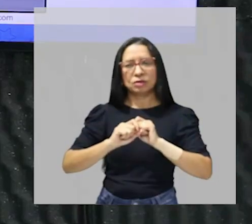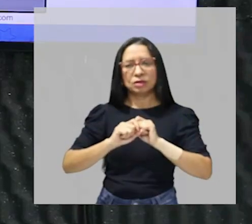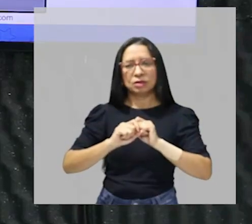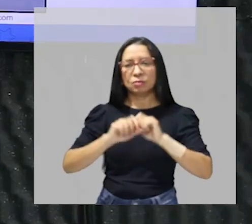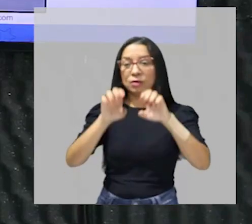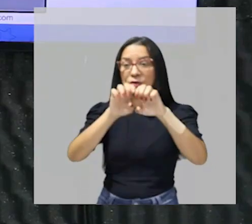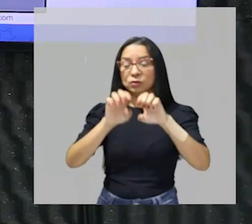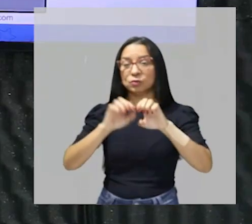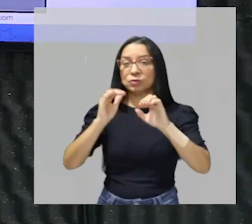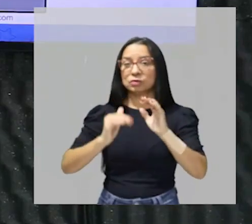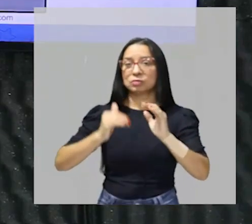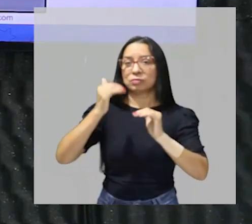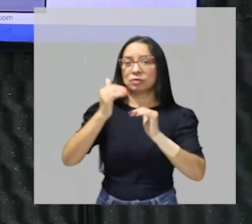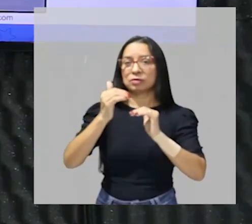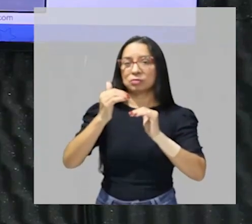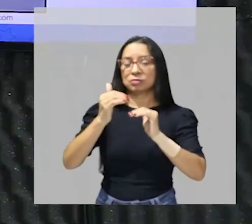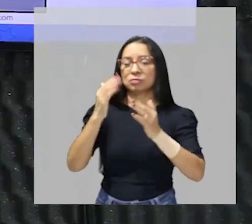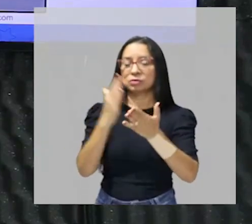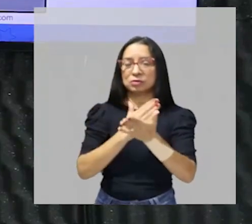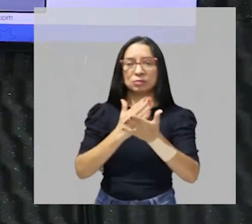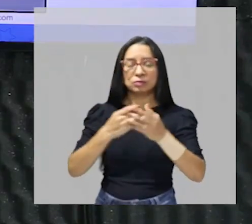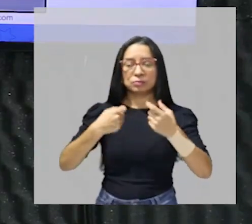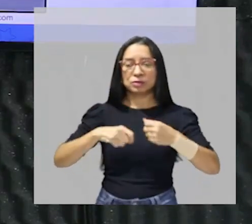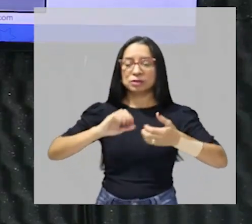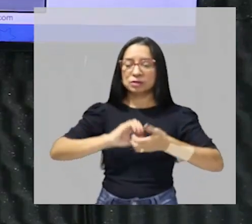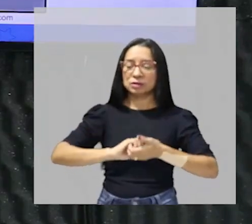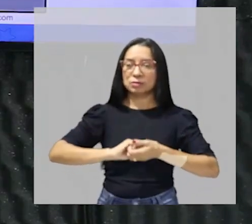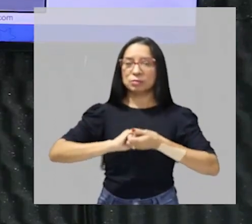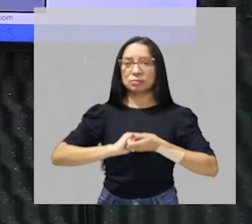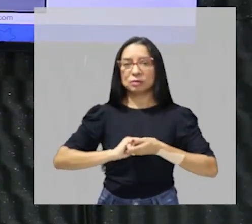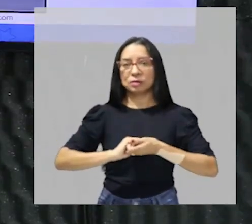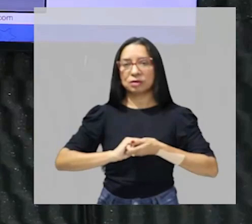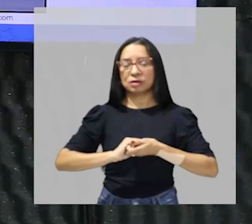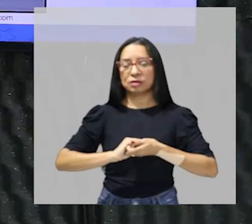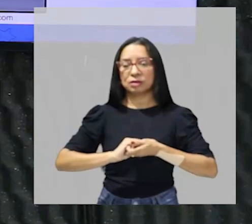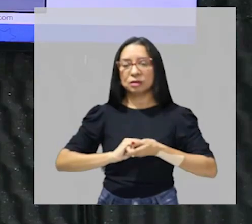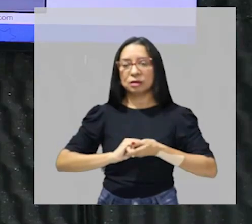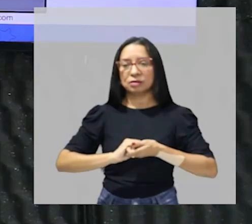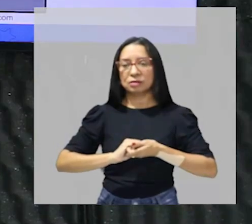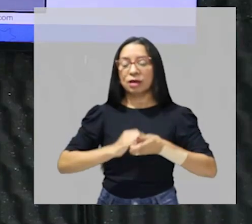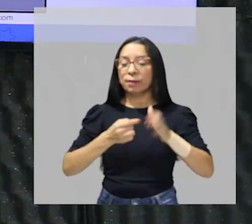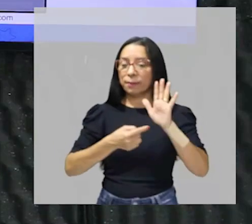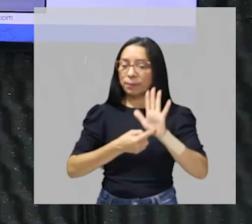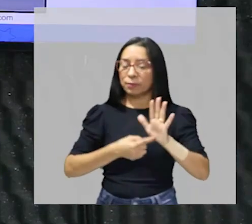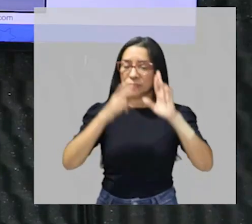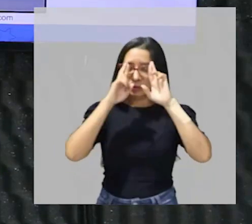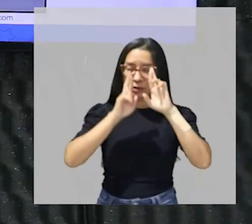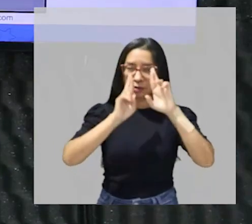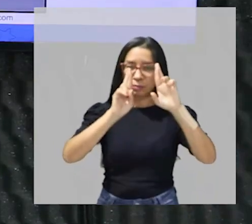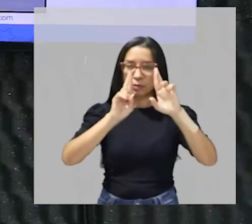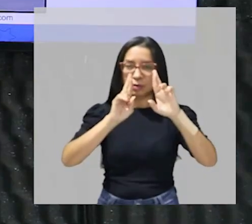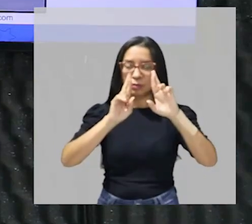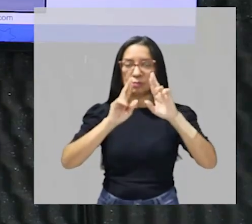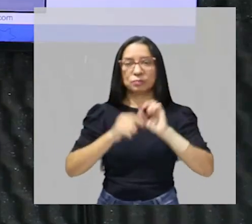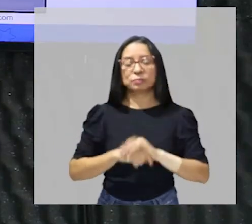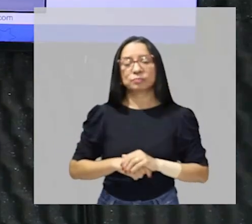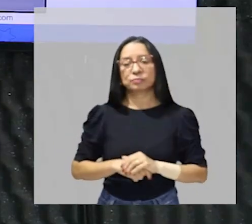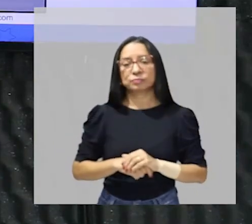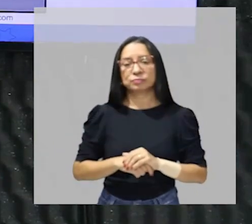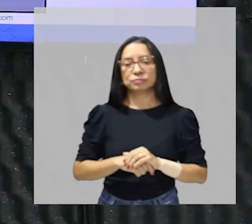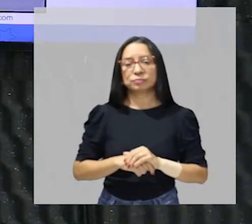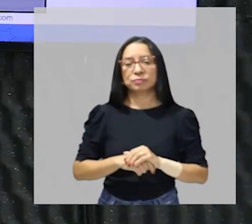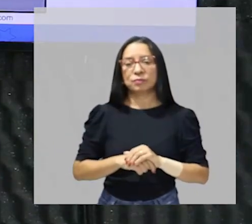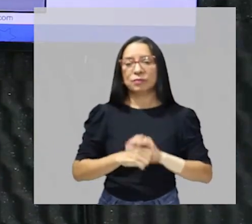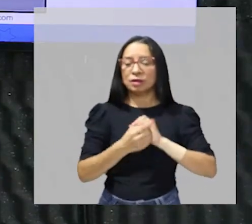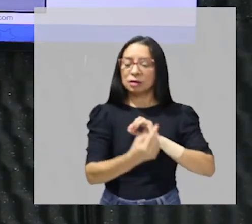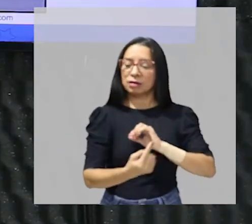digamos, de alguns, eu tenho que cumprimentá-los, que eu mostro respeito, mostro humildade. Ao sair desse tatame, eu